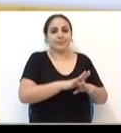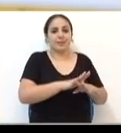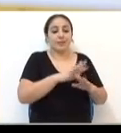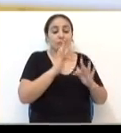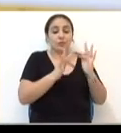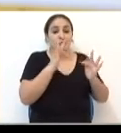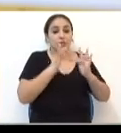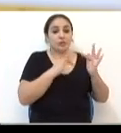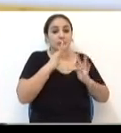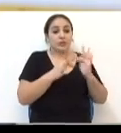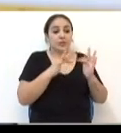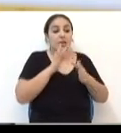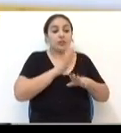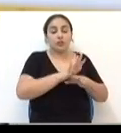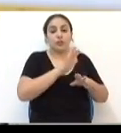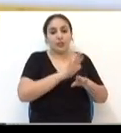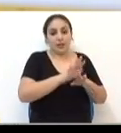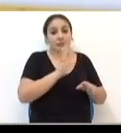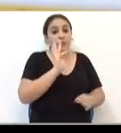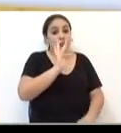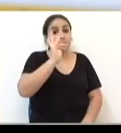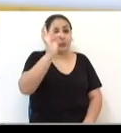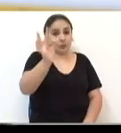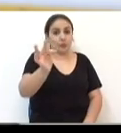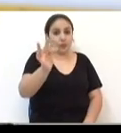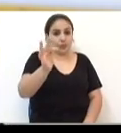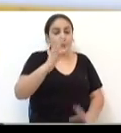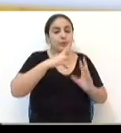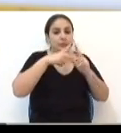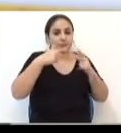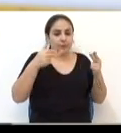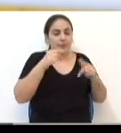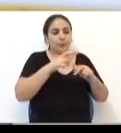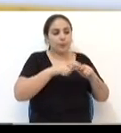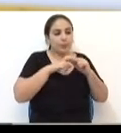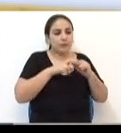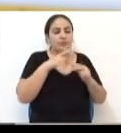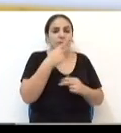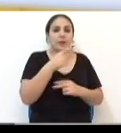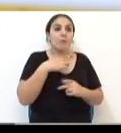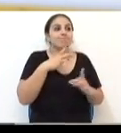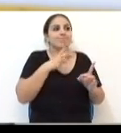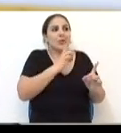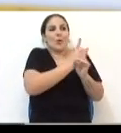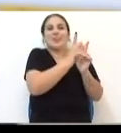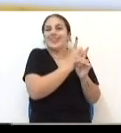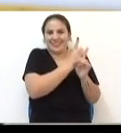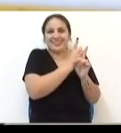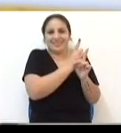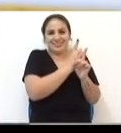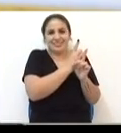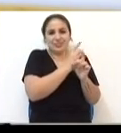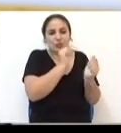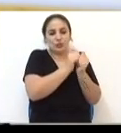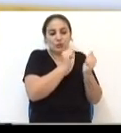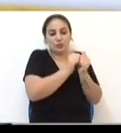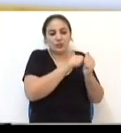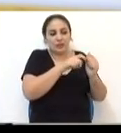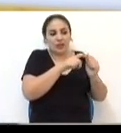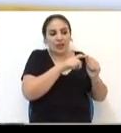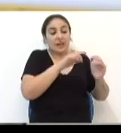desempenhar funções que trariam benefícios futuros para os animais. Então foi ali que eu me encontrei junto com